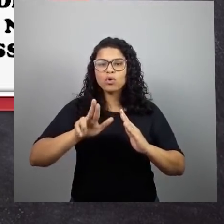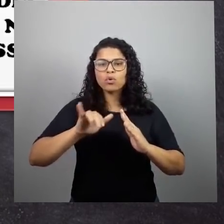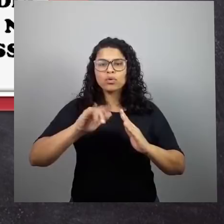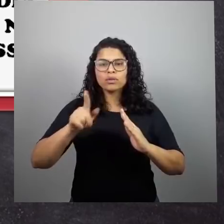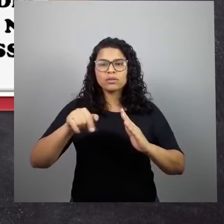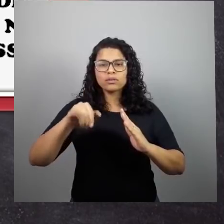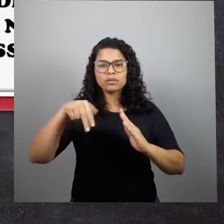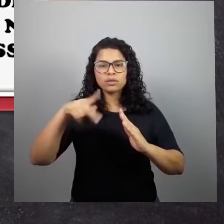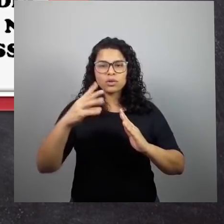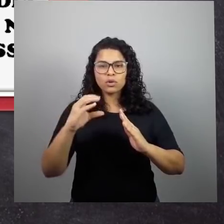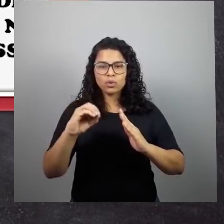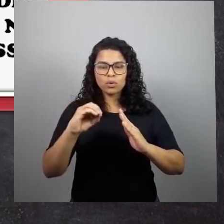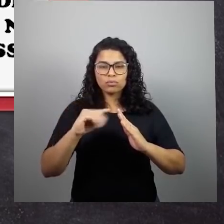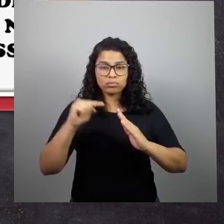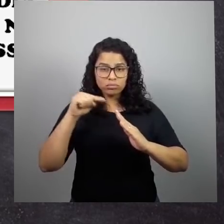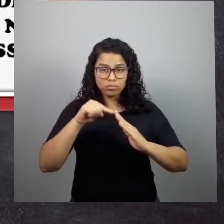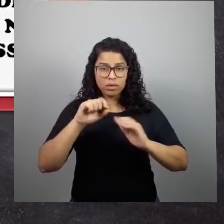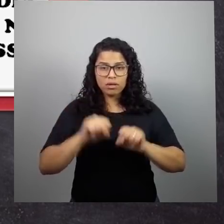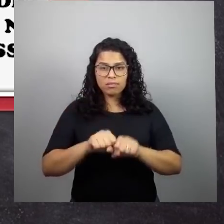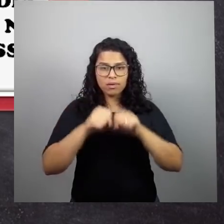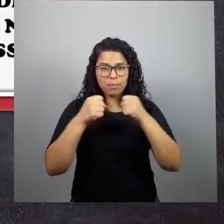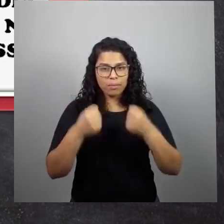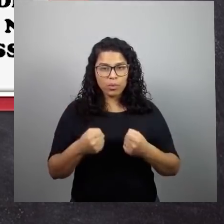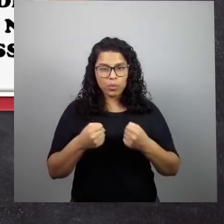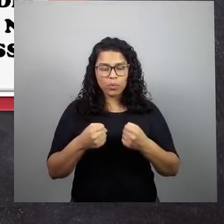uma parte do telhado quebrada.